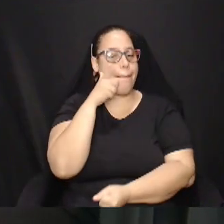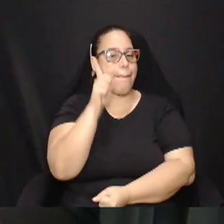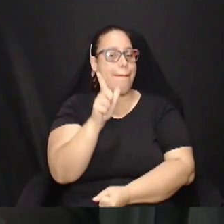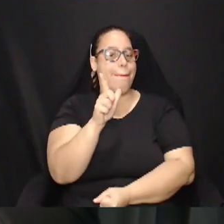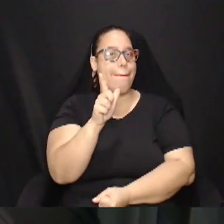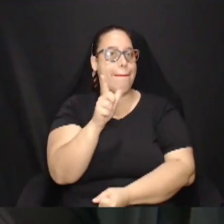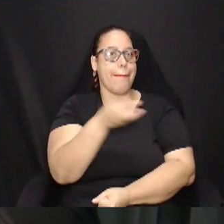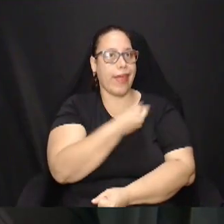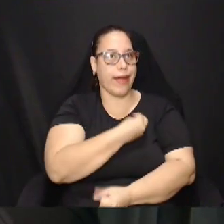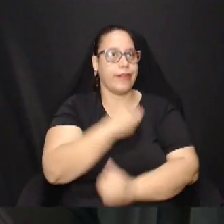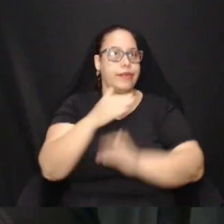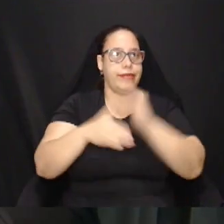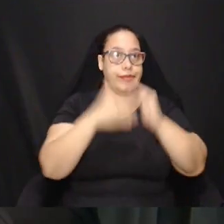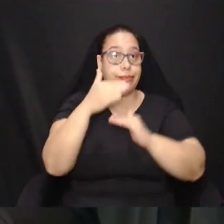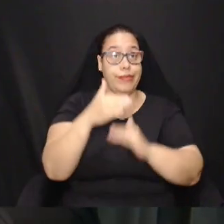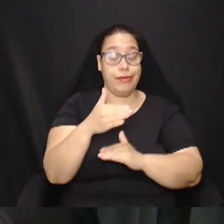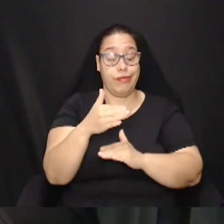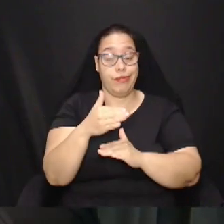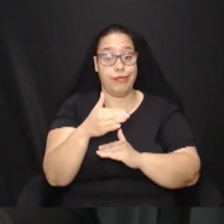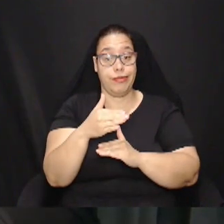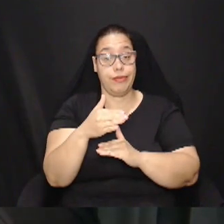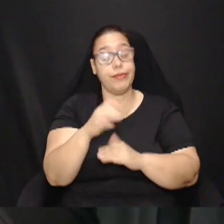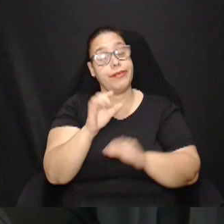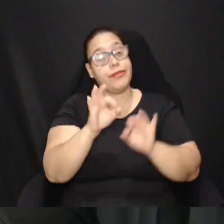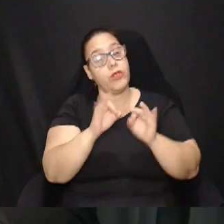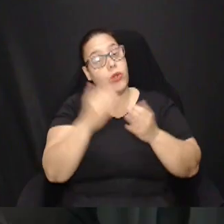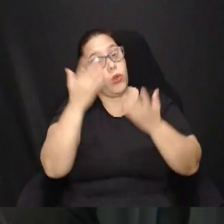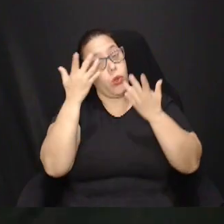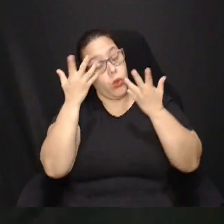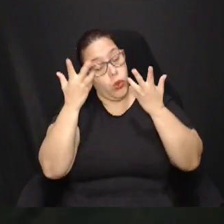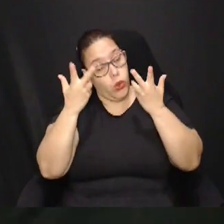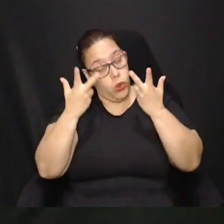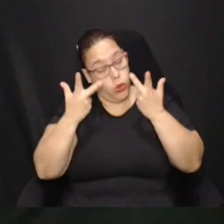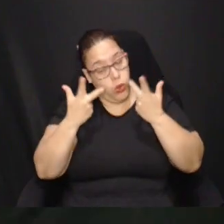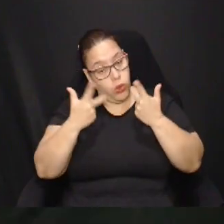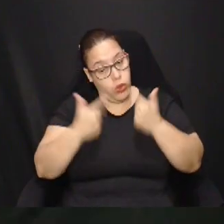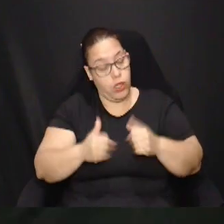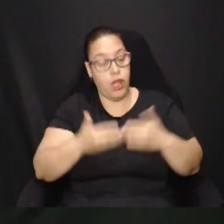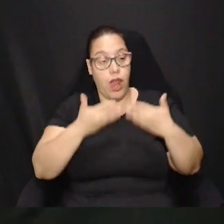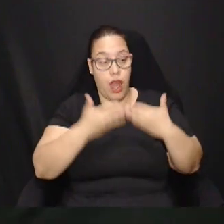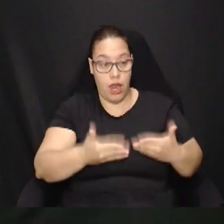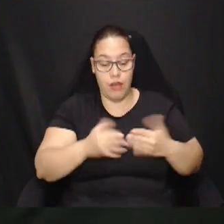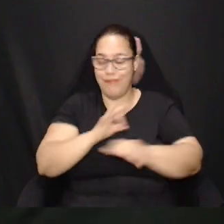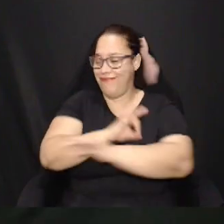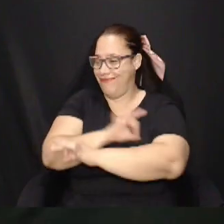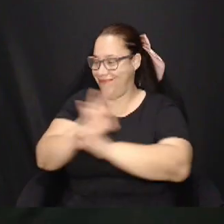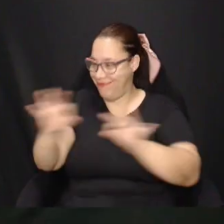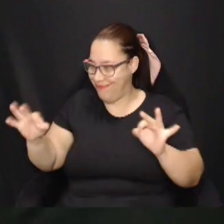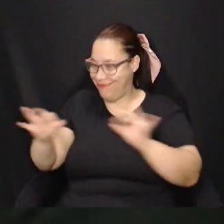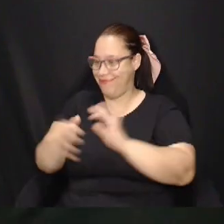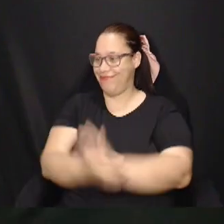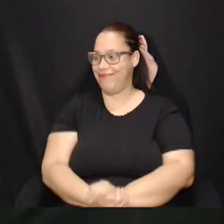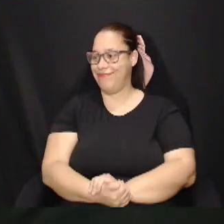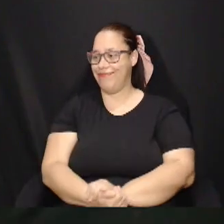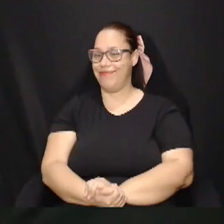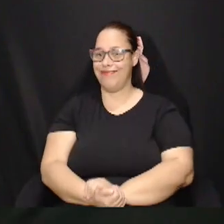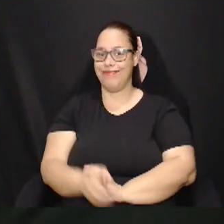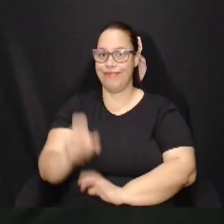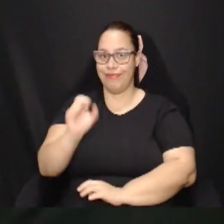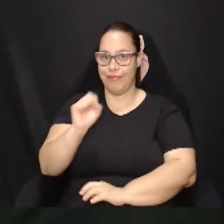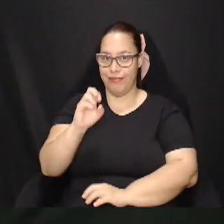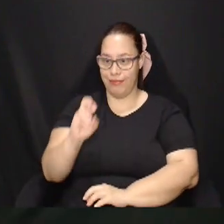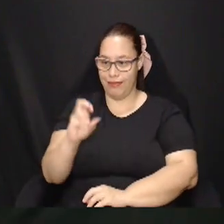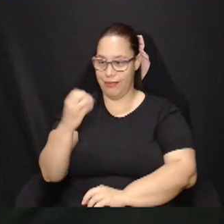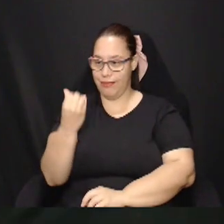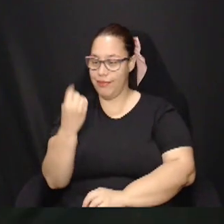processo de uma forma um pouquinho mais natural, de uma forma um pouquinho mais leve. Excelente, muito bom. 8h56, mais uma,